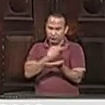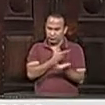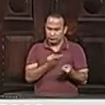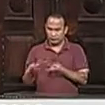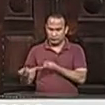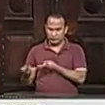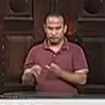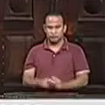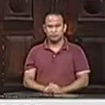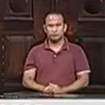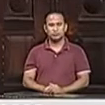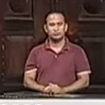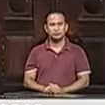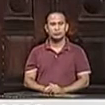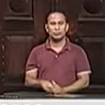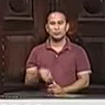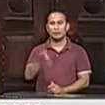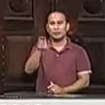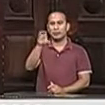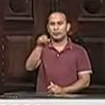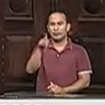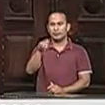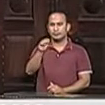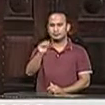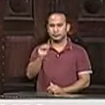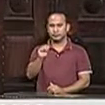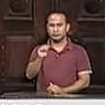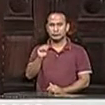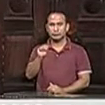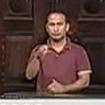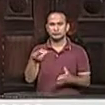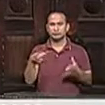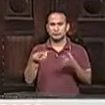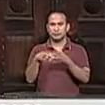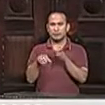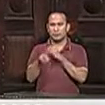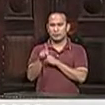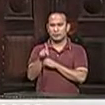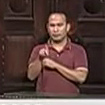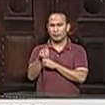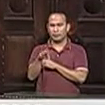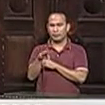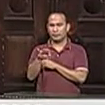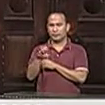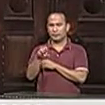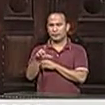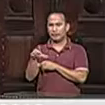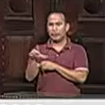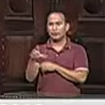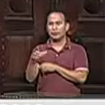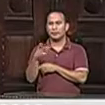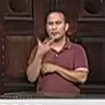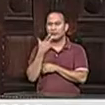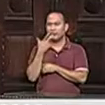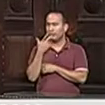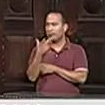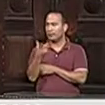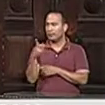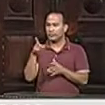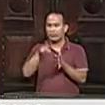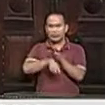visitei o CAPS Paulo da Portela, que junto com o CAPS Miriam